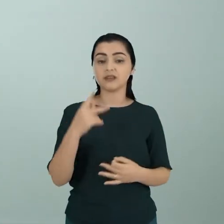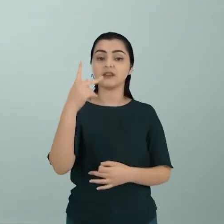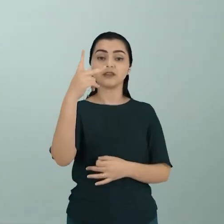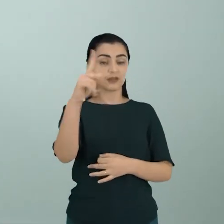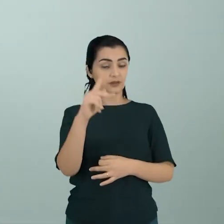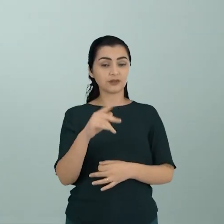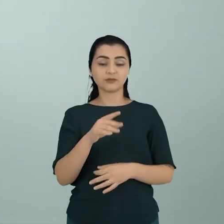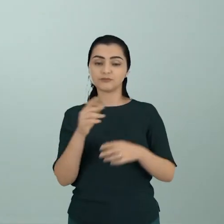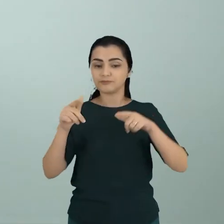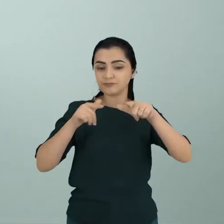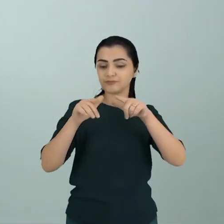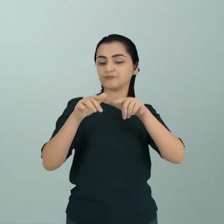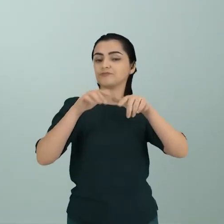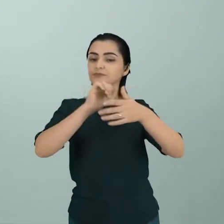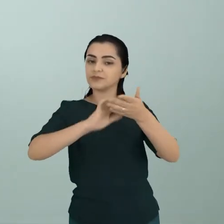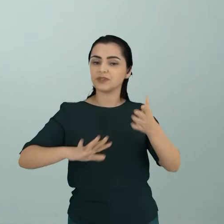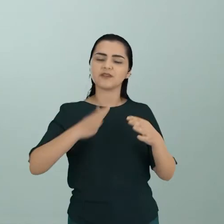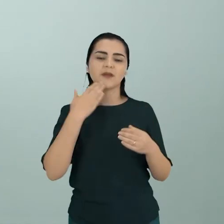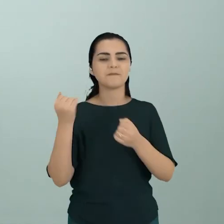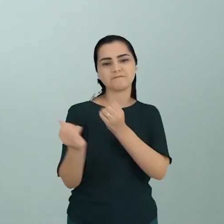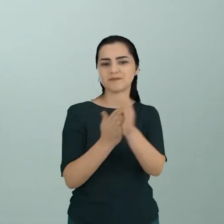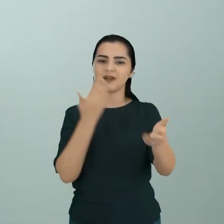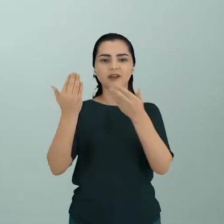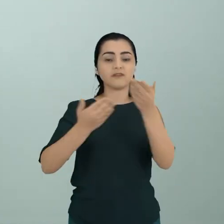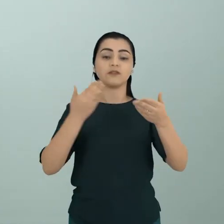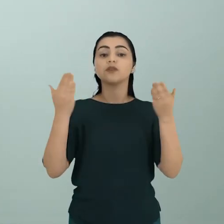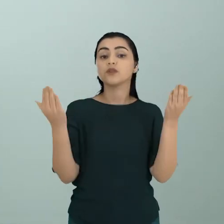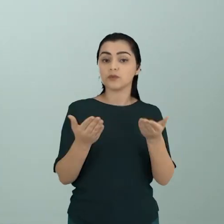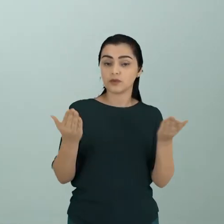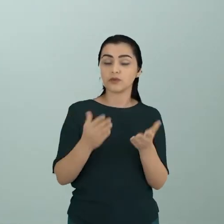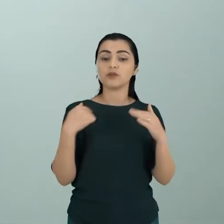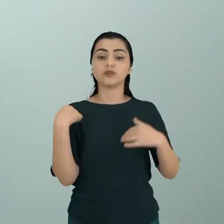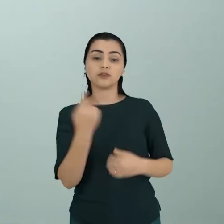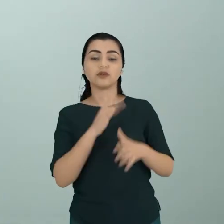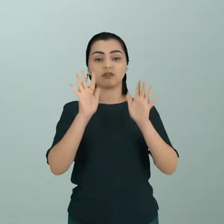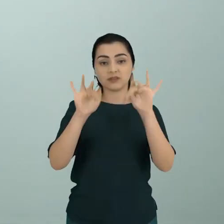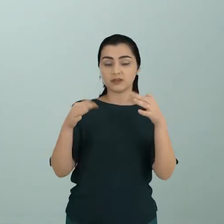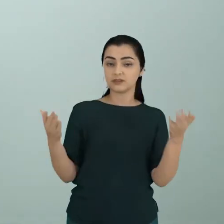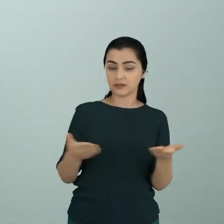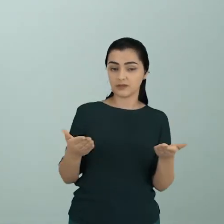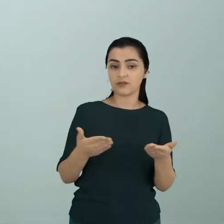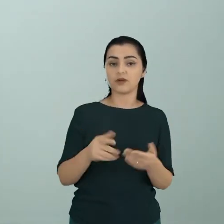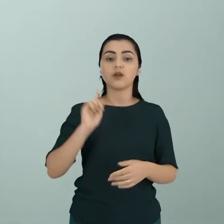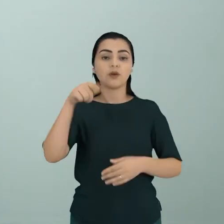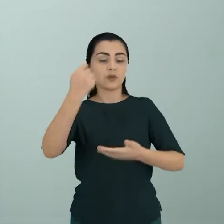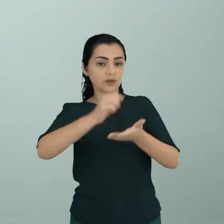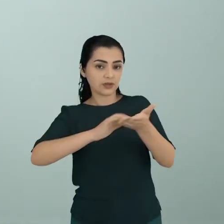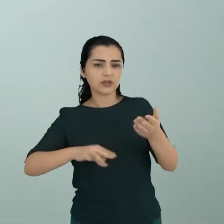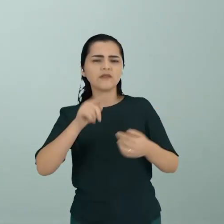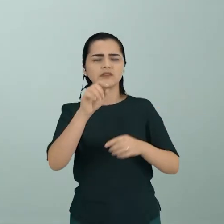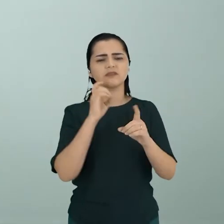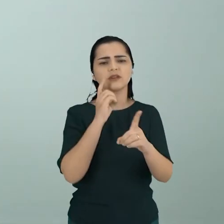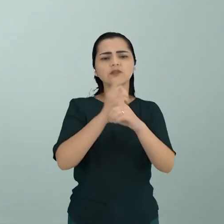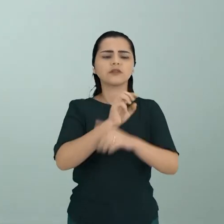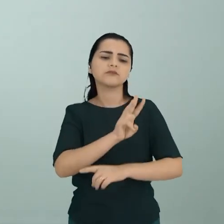ficar maravilhoso. Por hoje nós ficamos aqui. Outras atividades você vai encontrar no